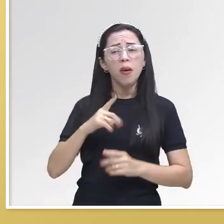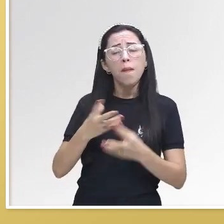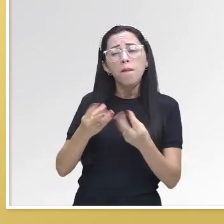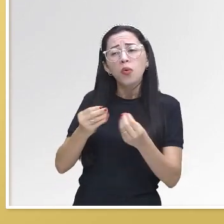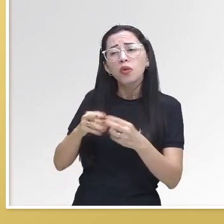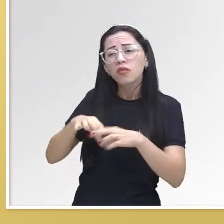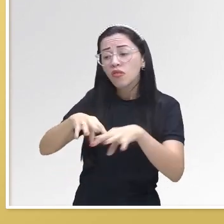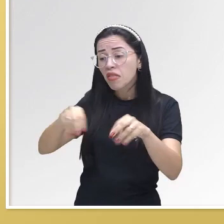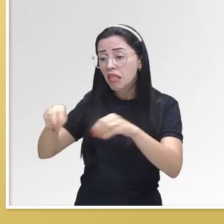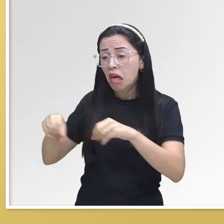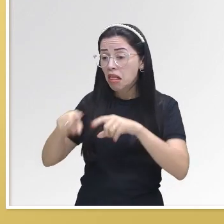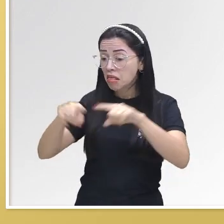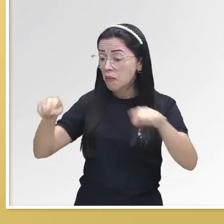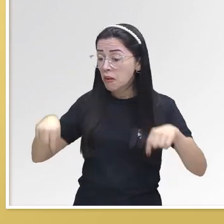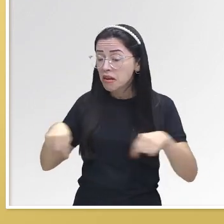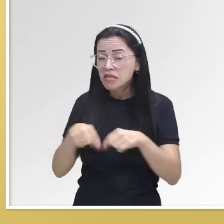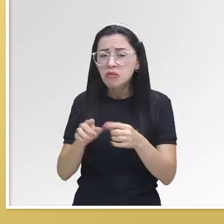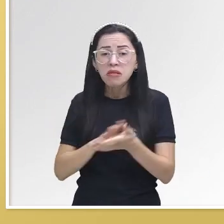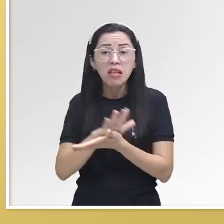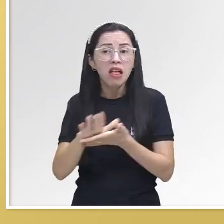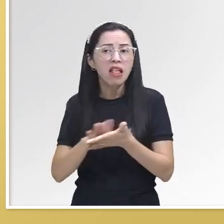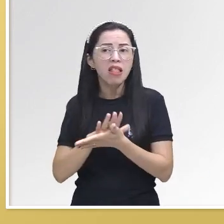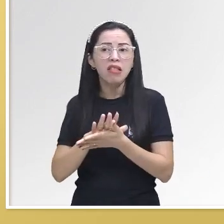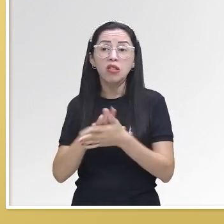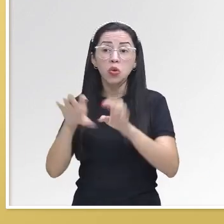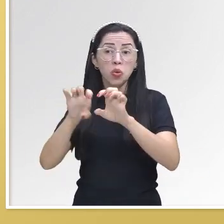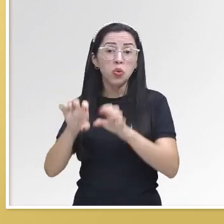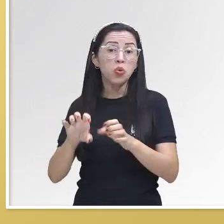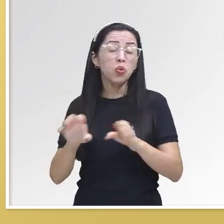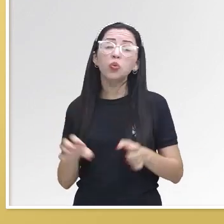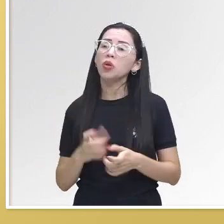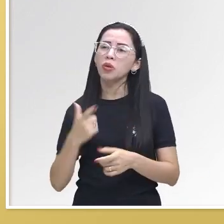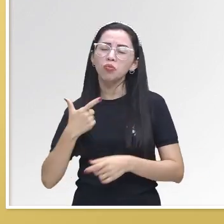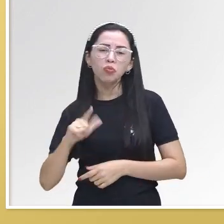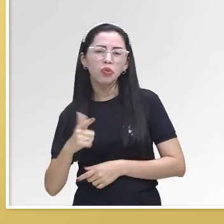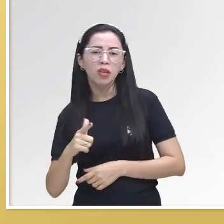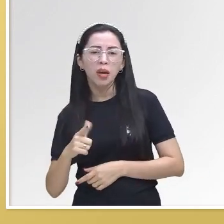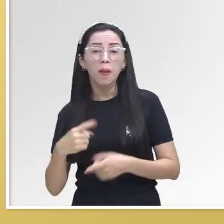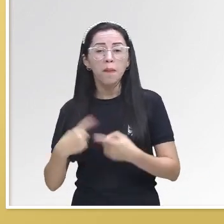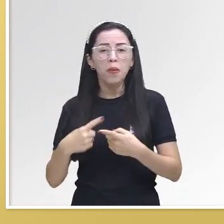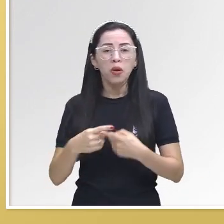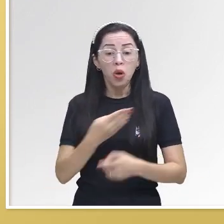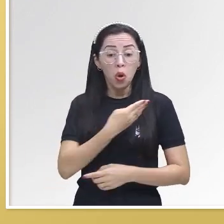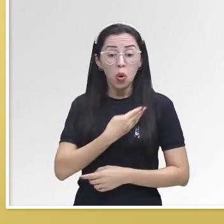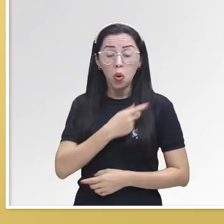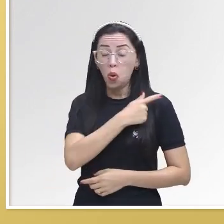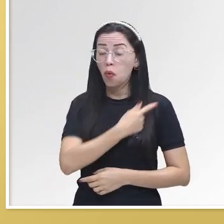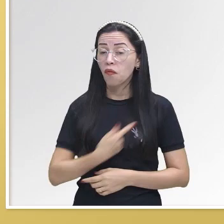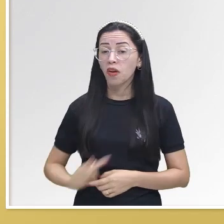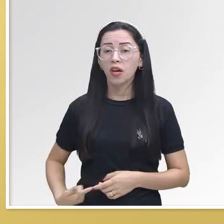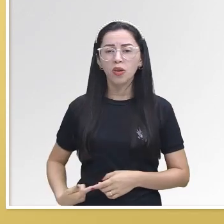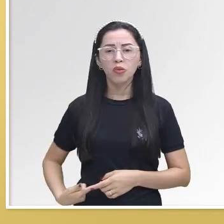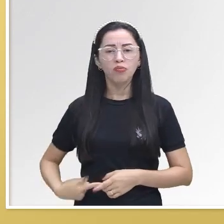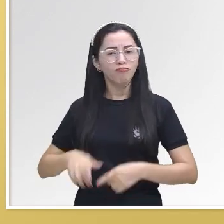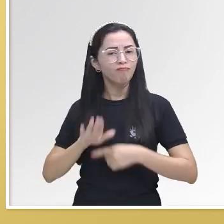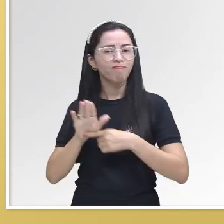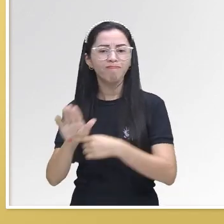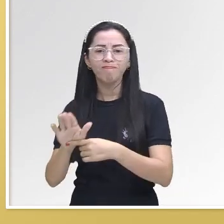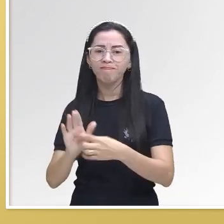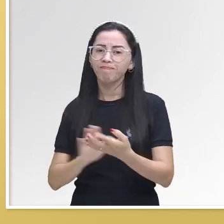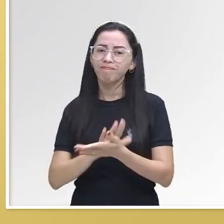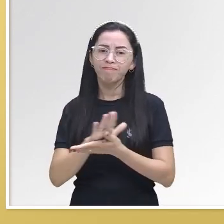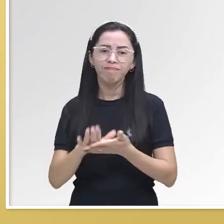estrutura nenhuma. Por quê? Porque o governo não dá assistência adequada. Sendo assim, pessoal, e sem